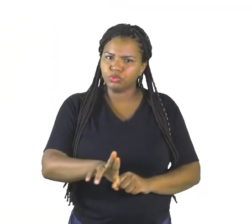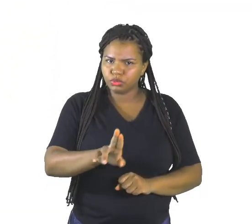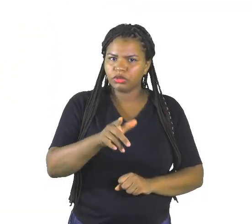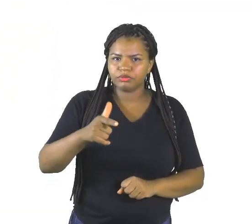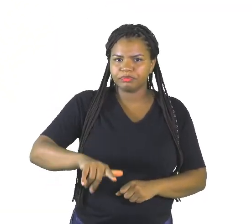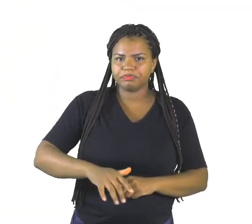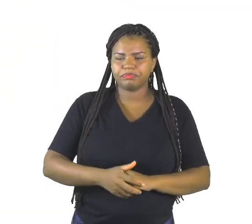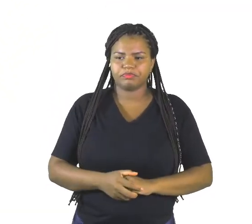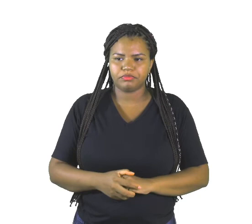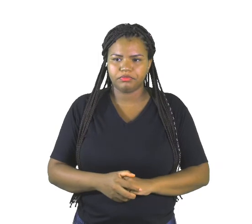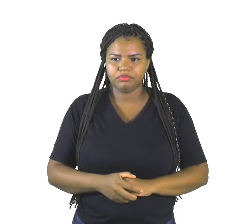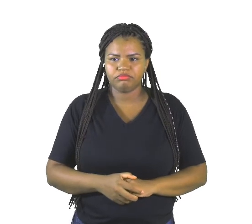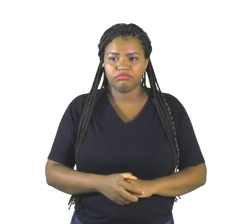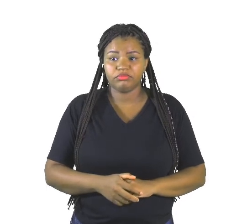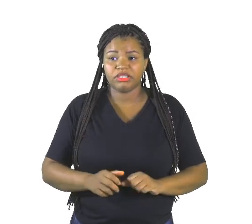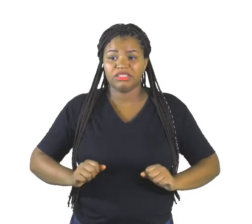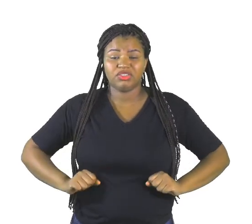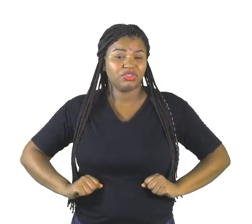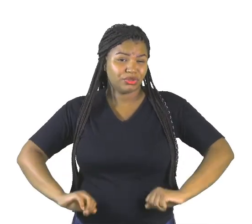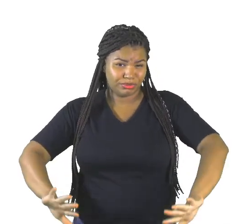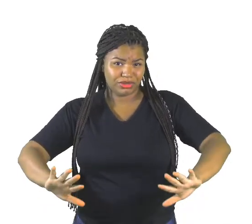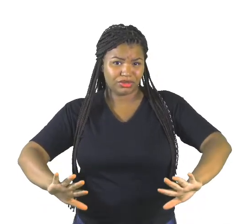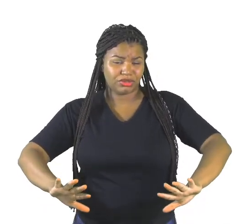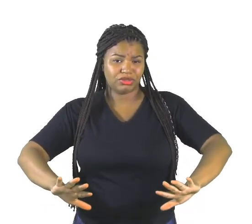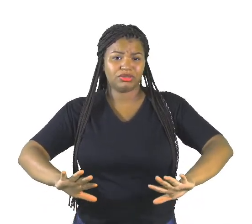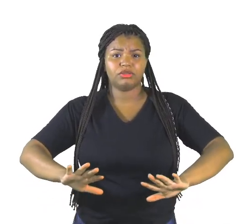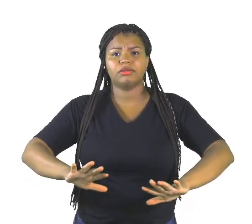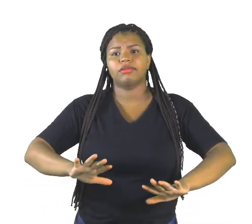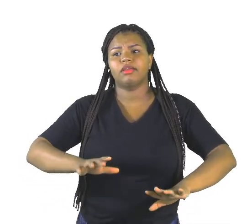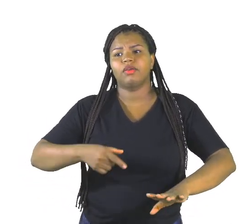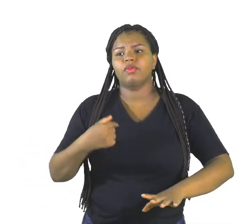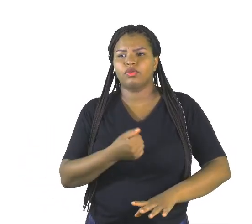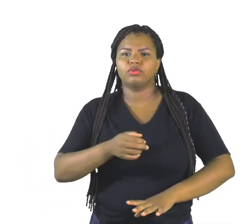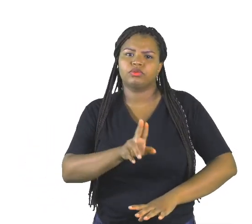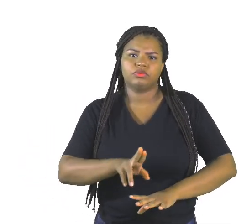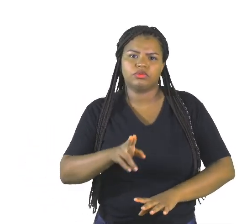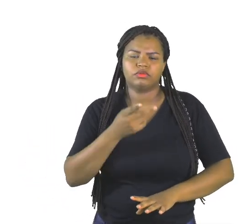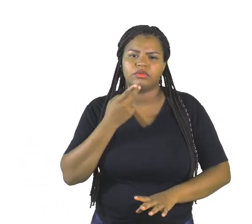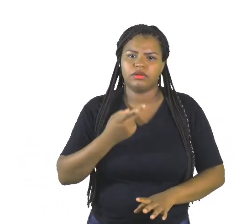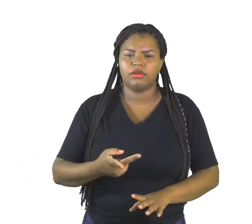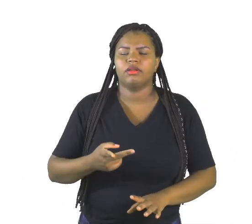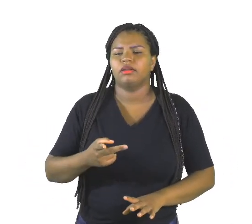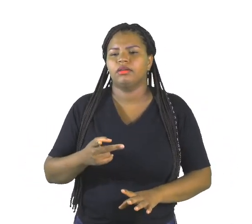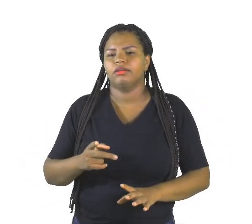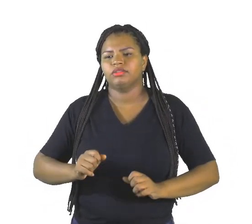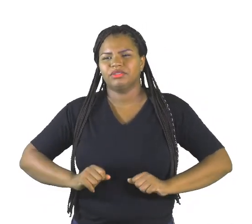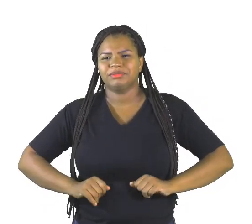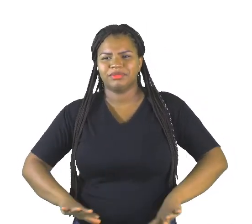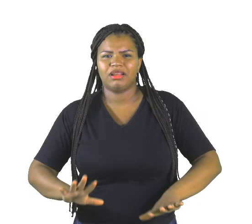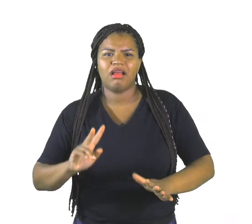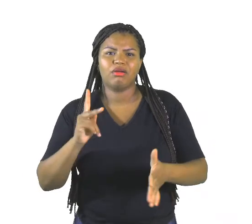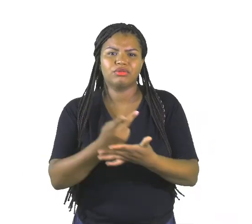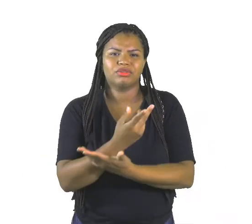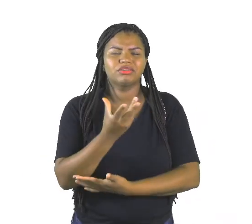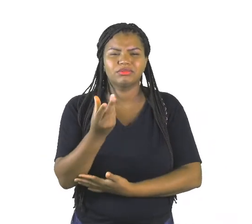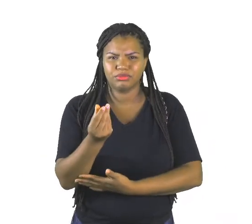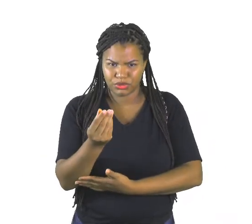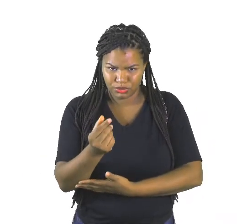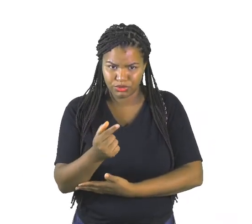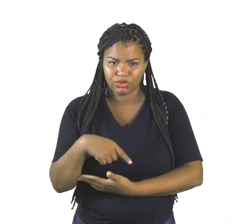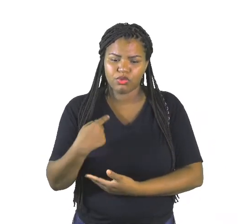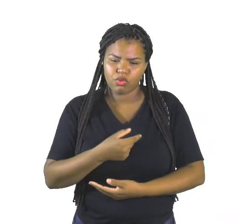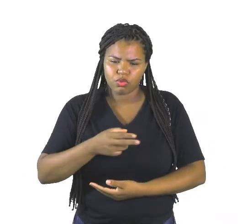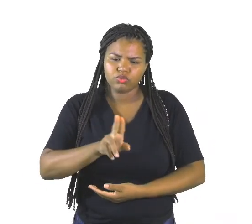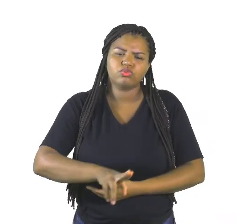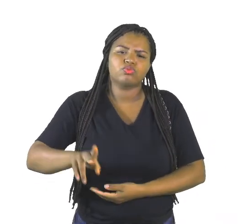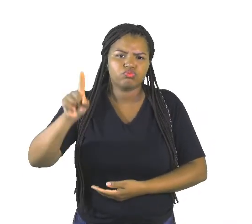O desperdício, né? Então a gente já viu, né, sobre o desperdício, ele ocorre muito, né, no nosso uso diário